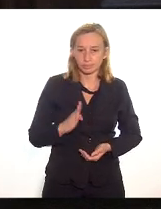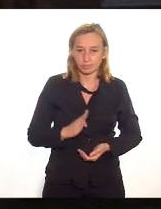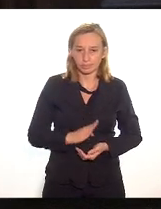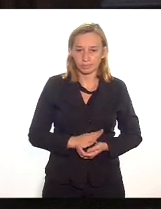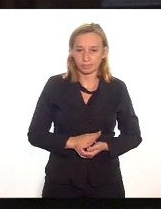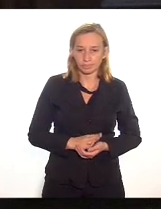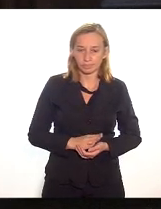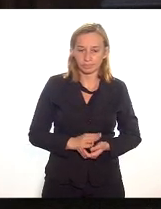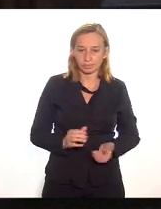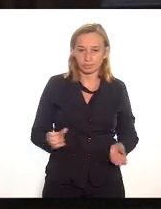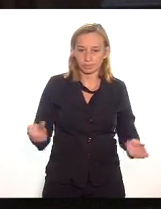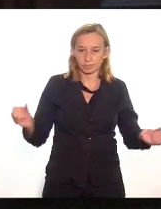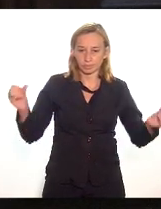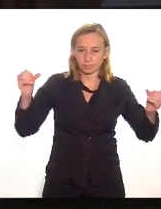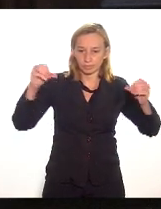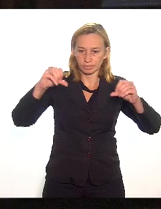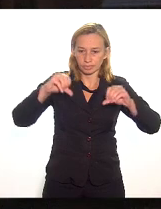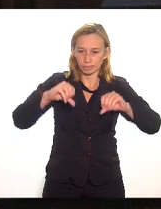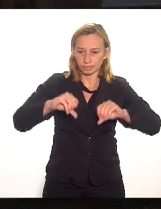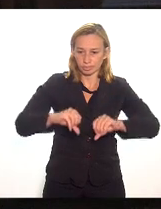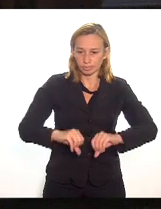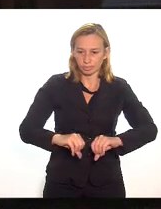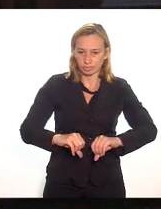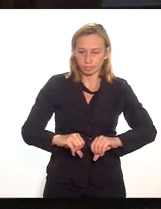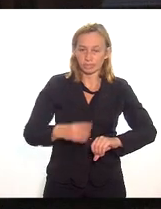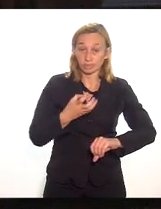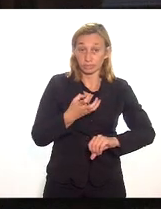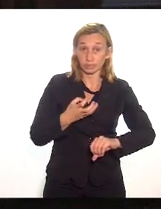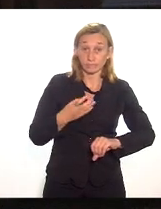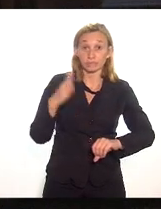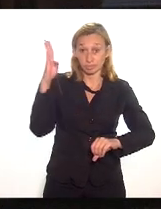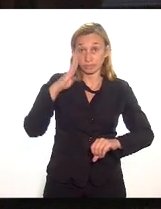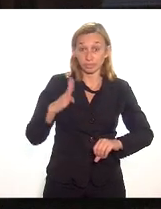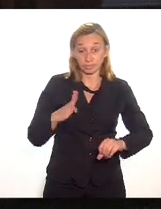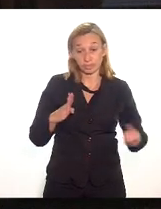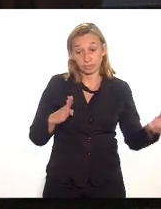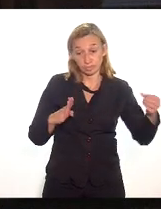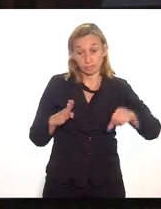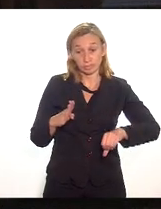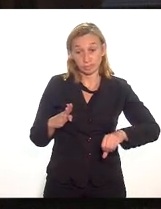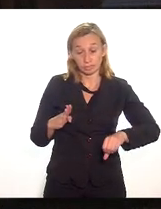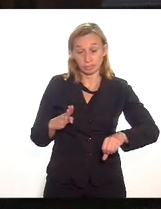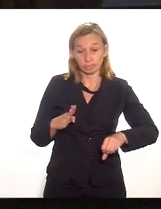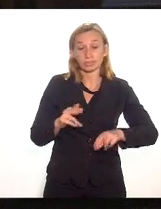não seja soberano, que não tenha a sua autoridade, a sua autonomia.